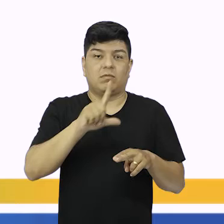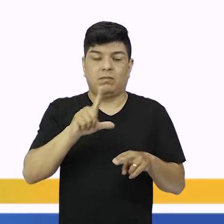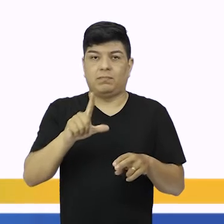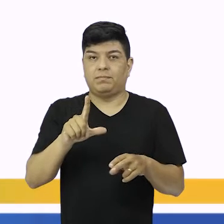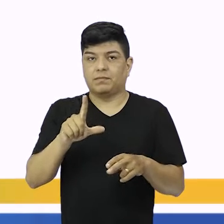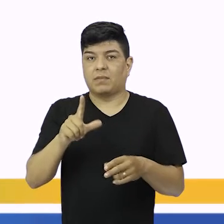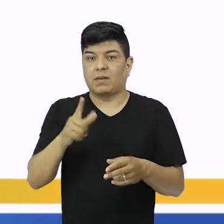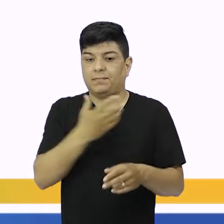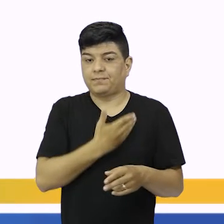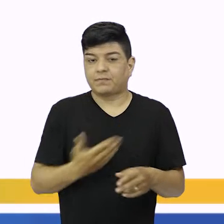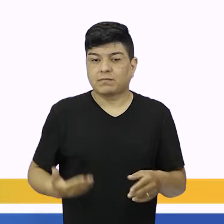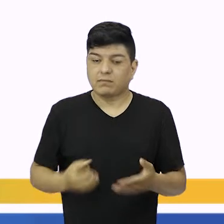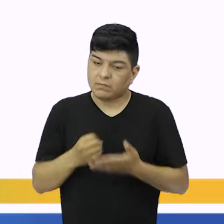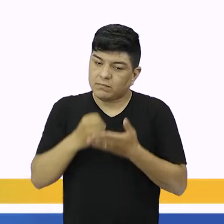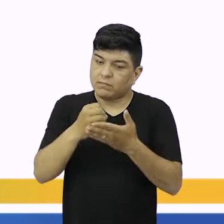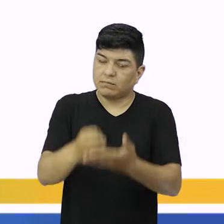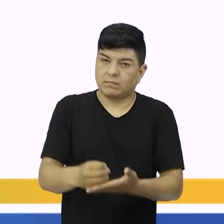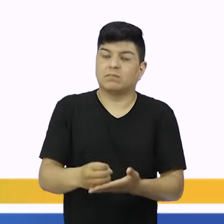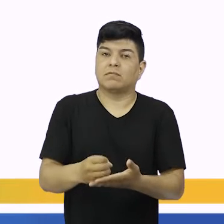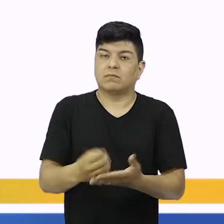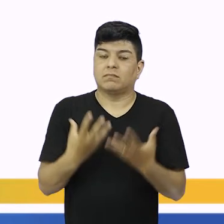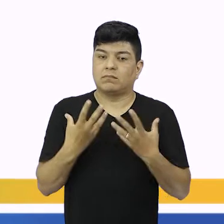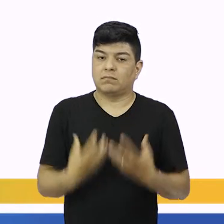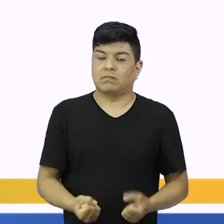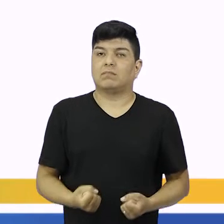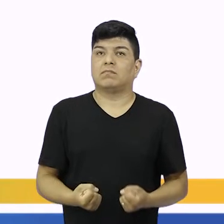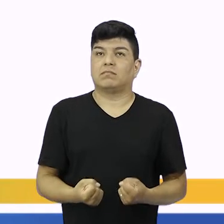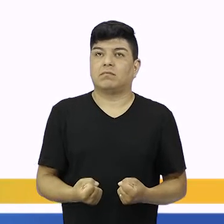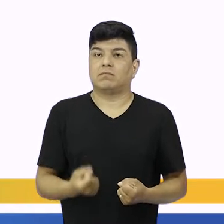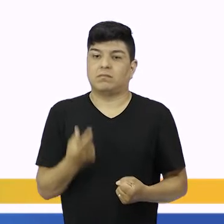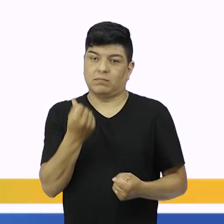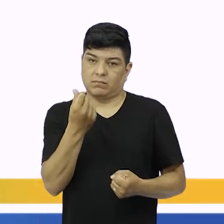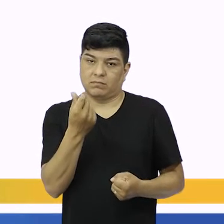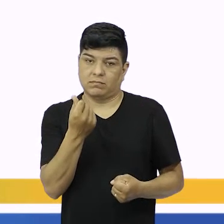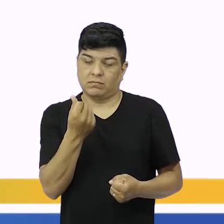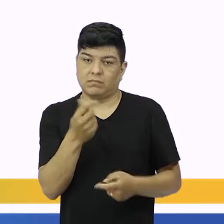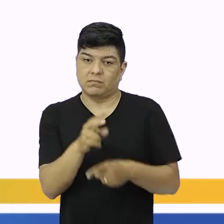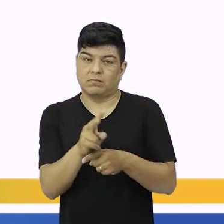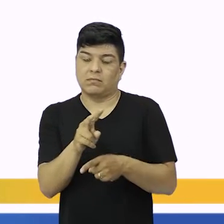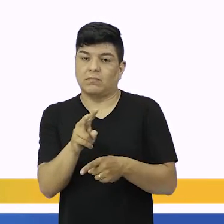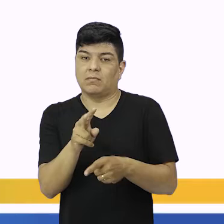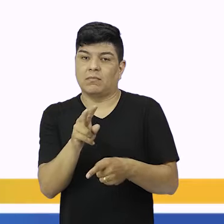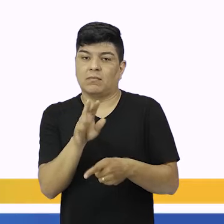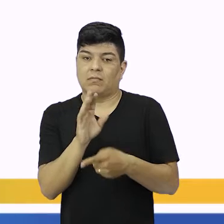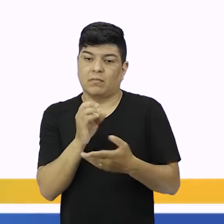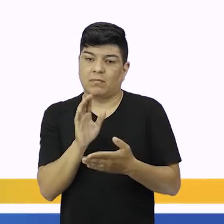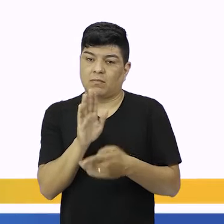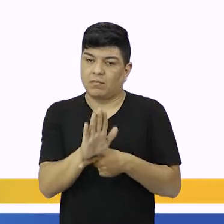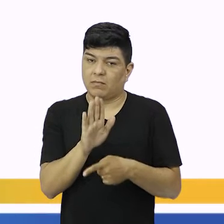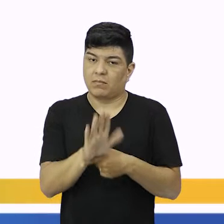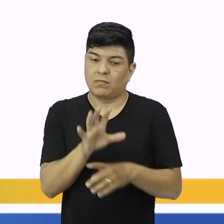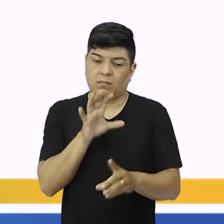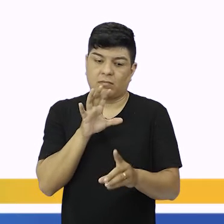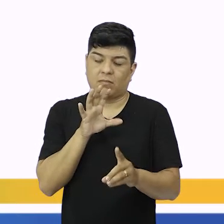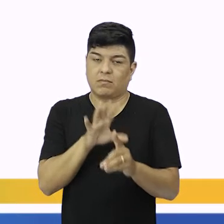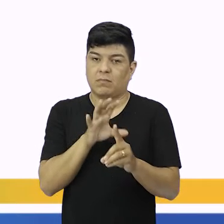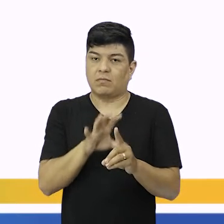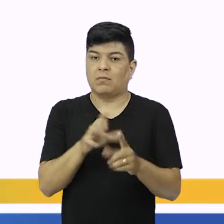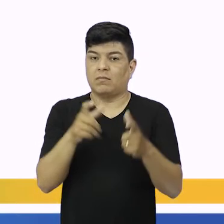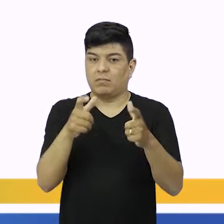governador retribuiu o apoio recebido dos coronéis, destinando verbas e favores para áreas de influência dos